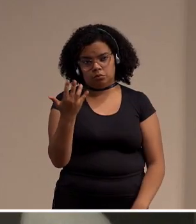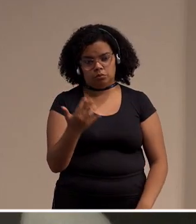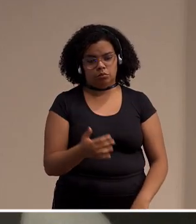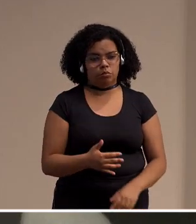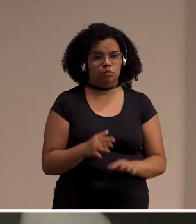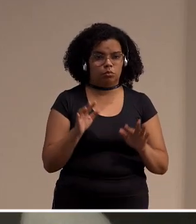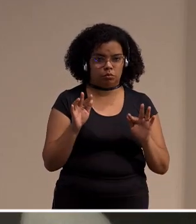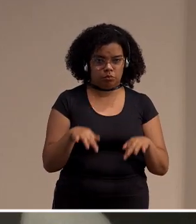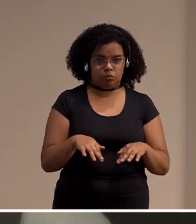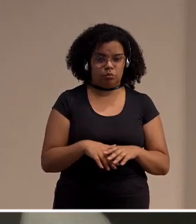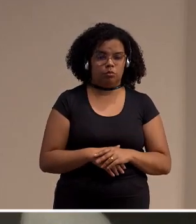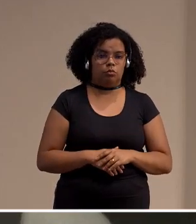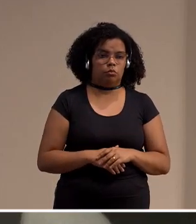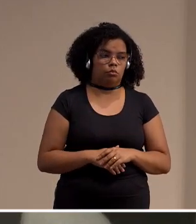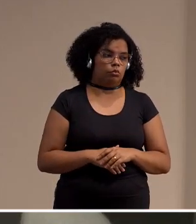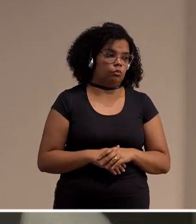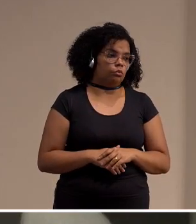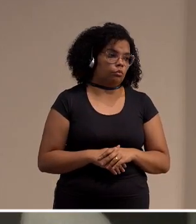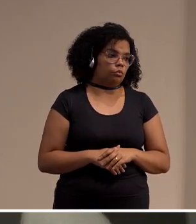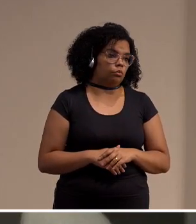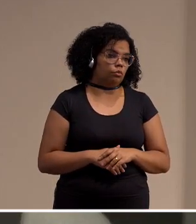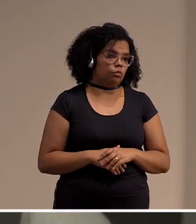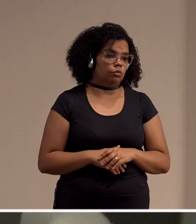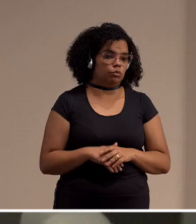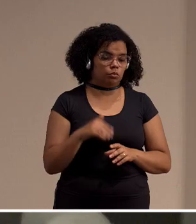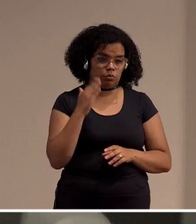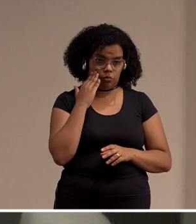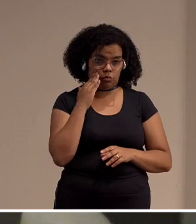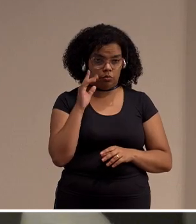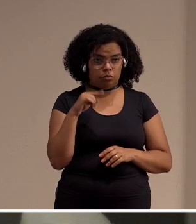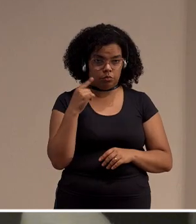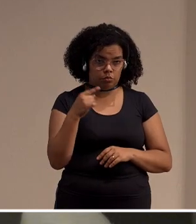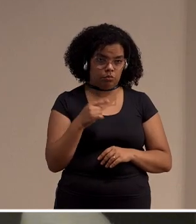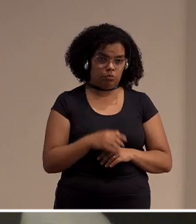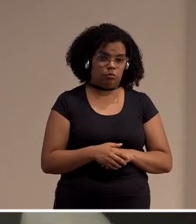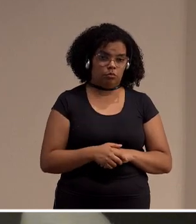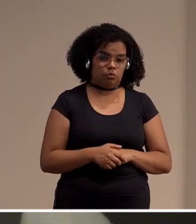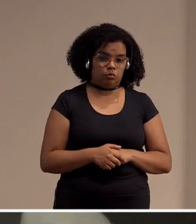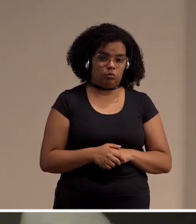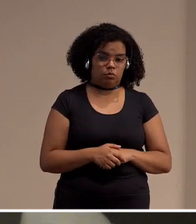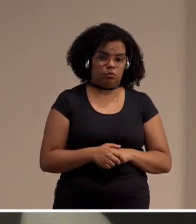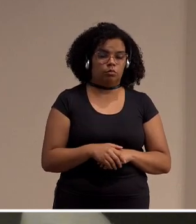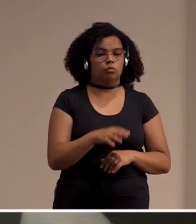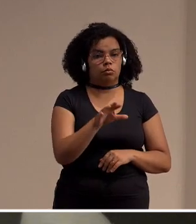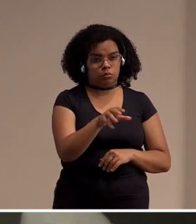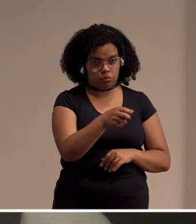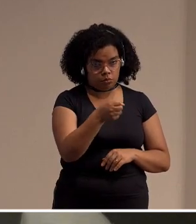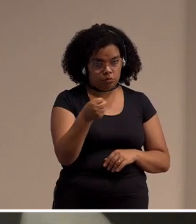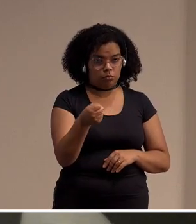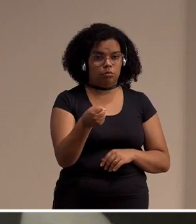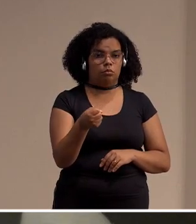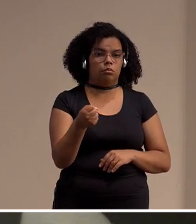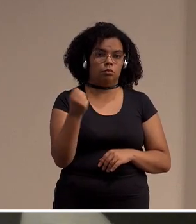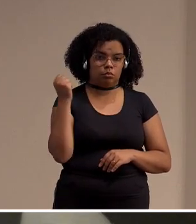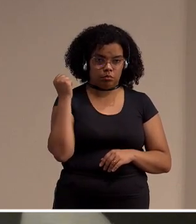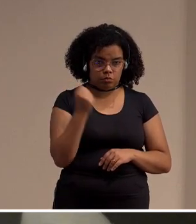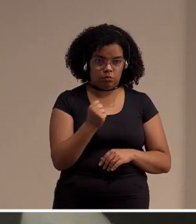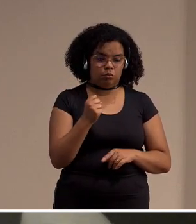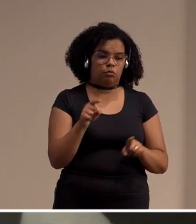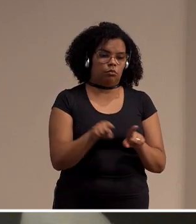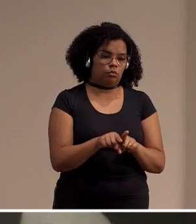no final do livro, assim, a gente sabe que depois eles vão ser capturados e vão ser